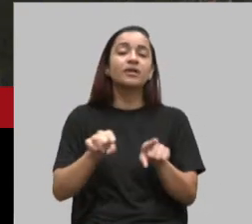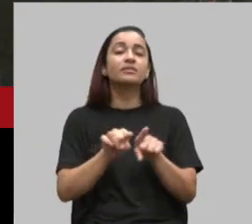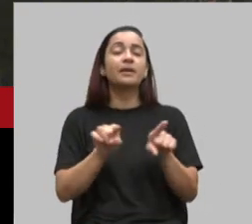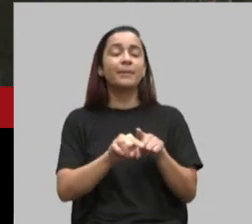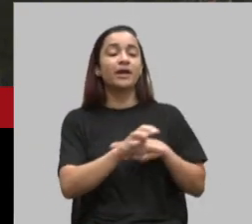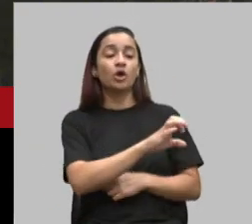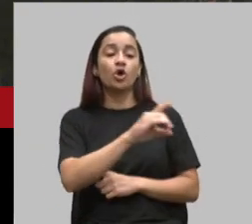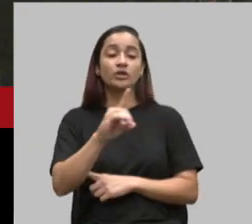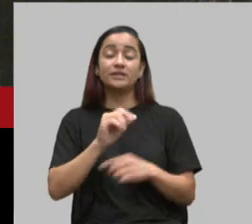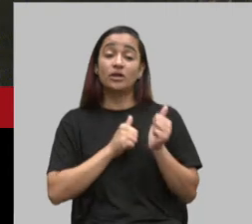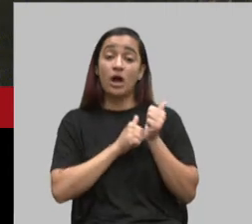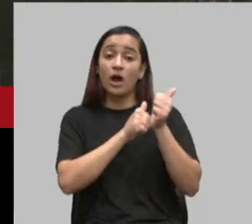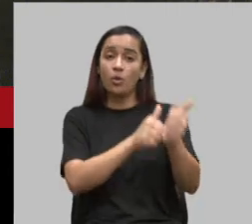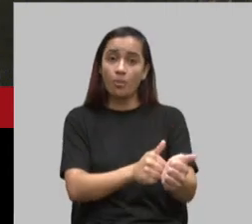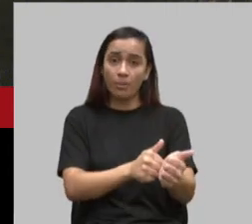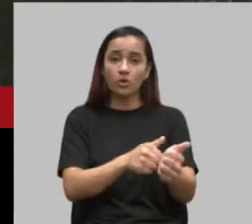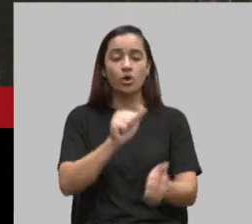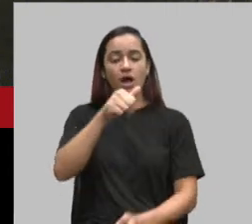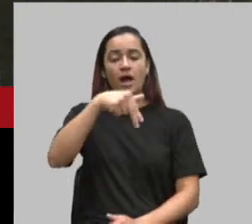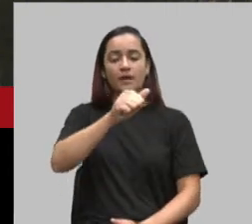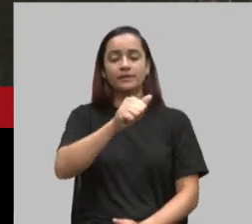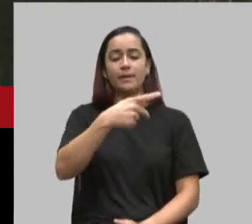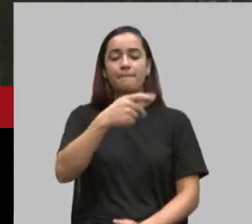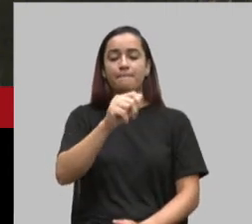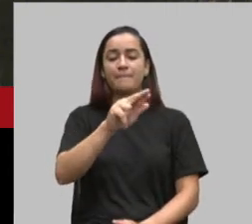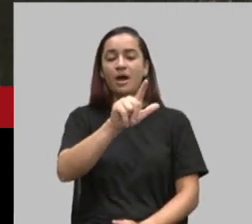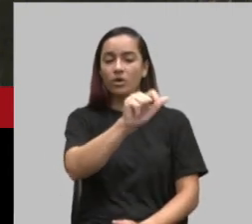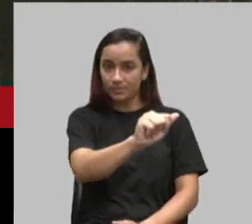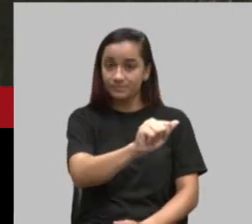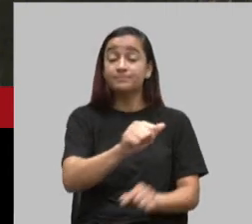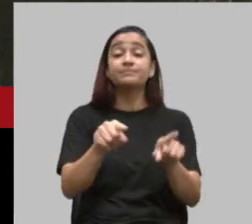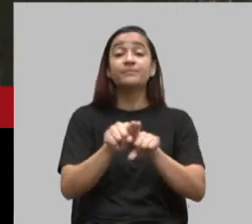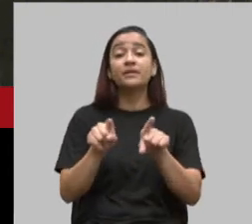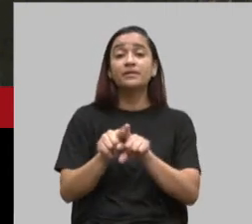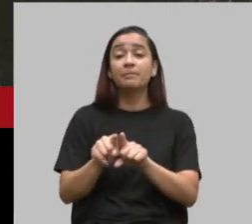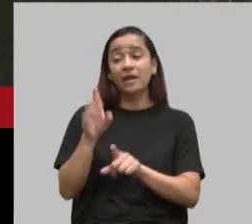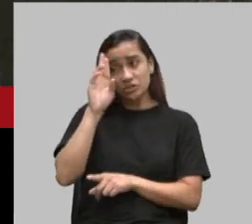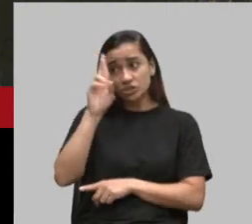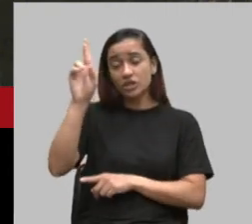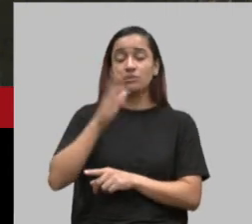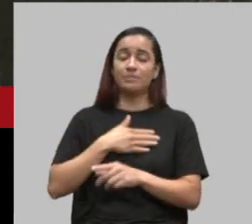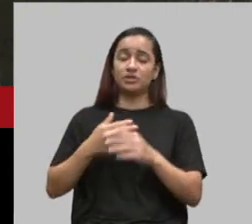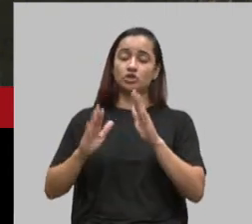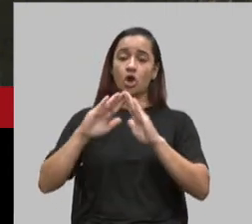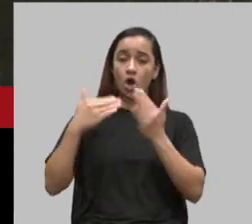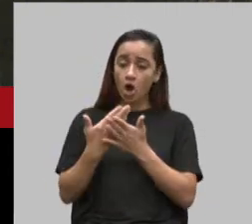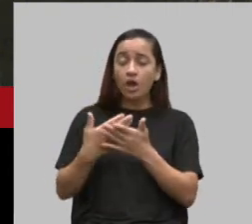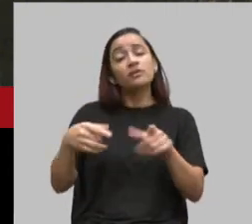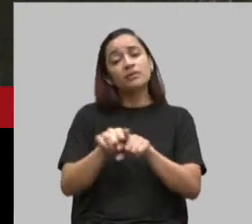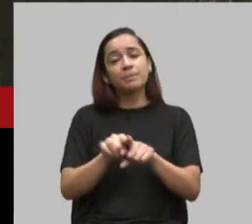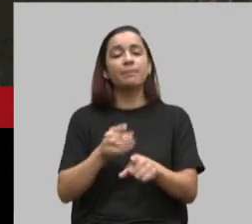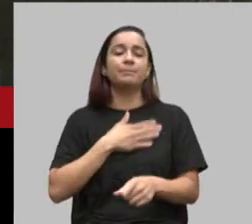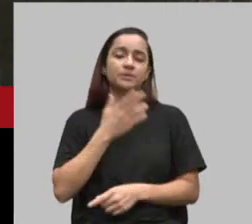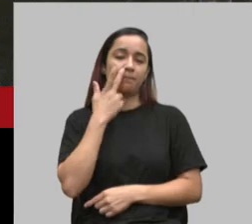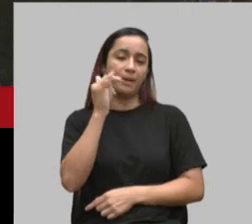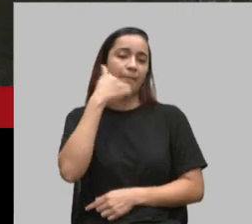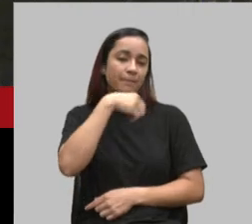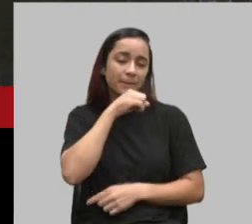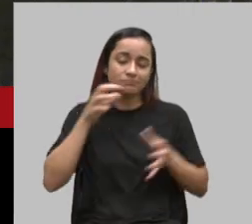aqui a Ana Paula A Diretoria da minha escola e aos meus pais que foram grandes